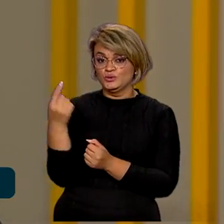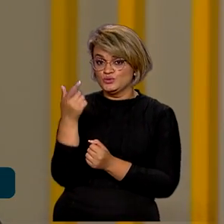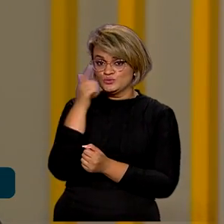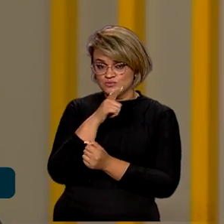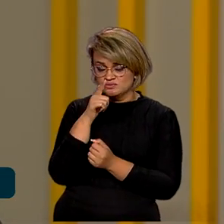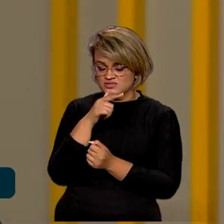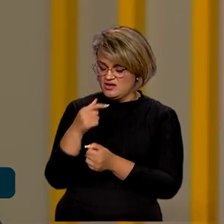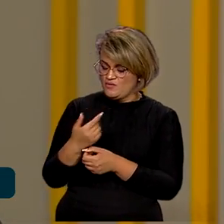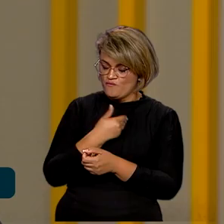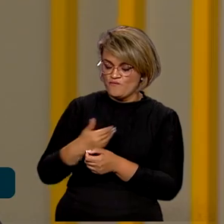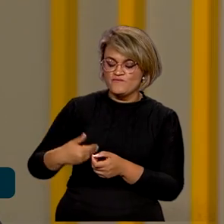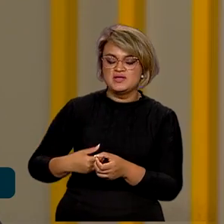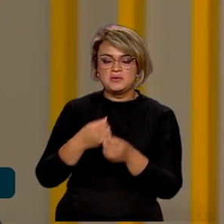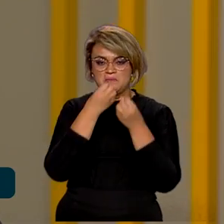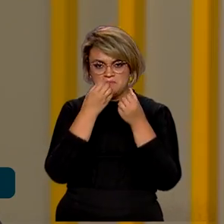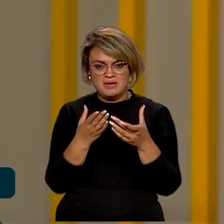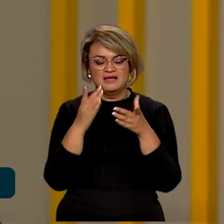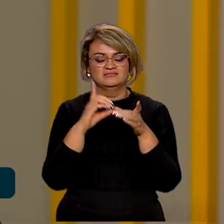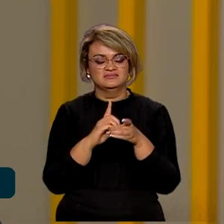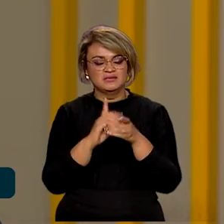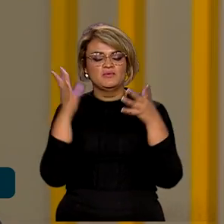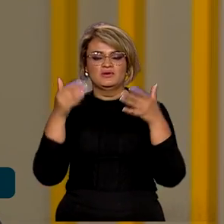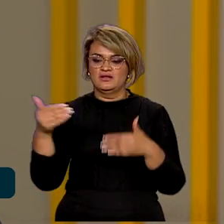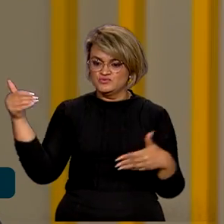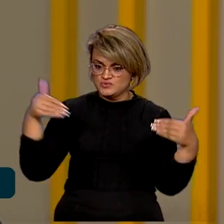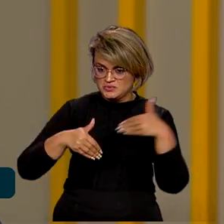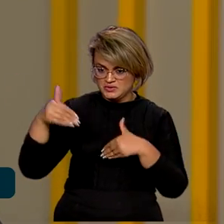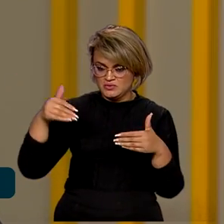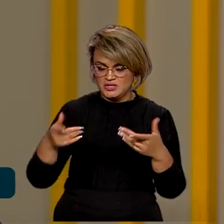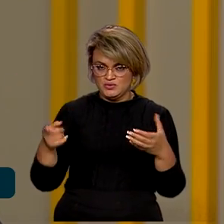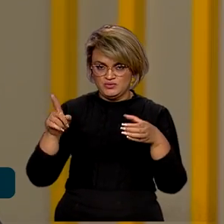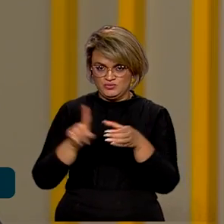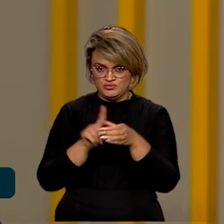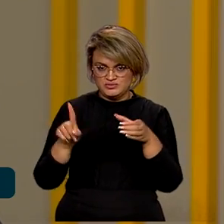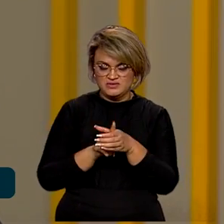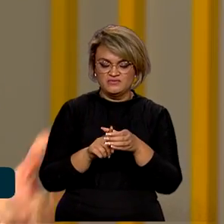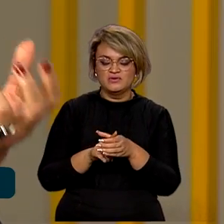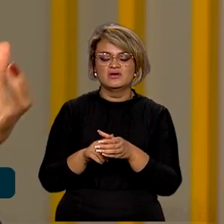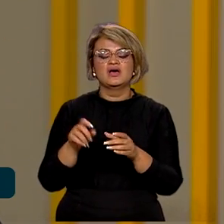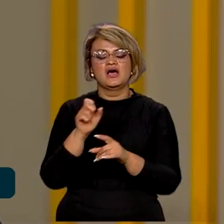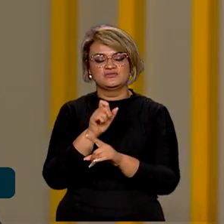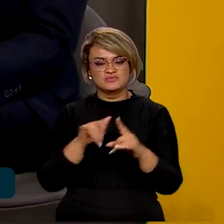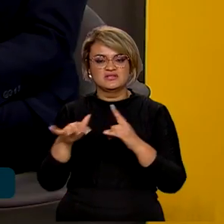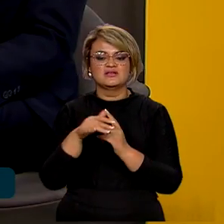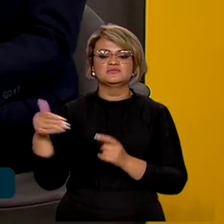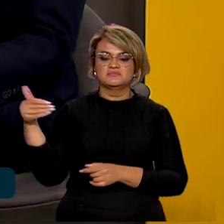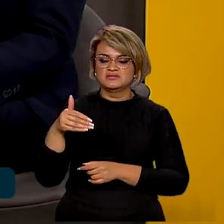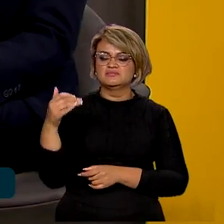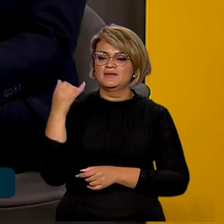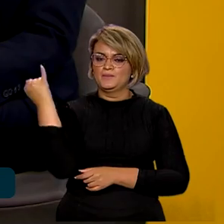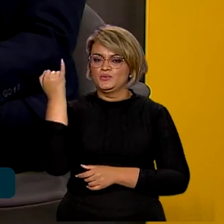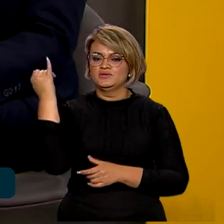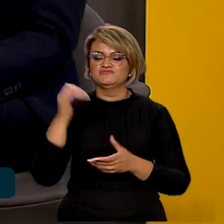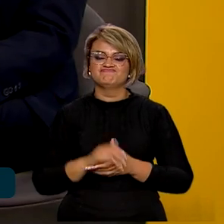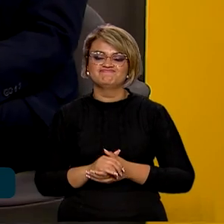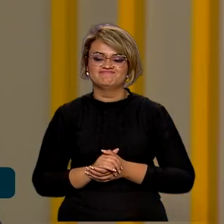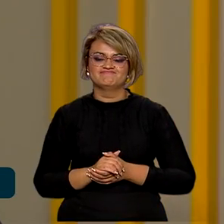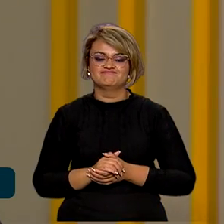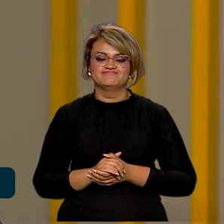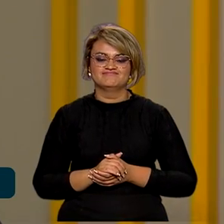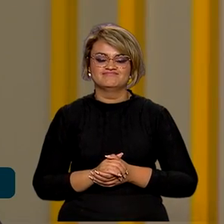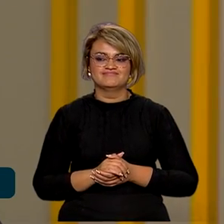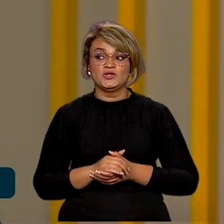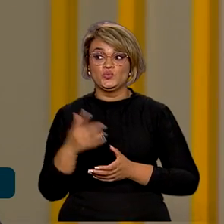um governo democrático, plural, inclusivo, a participação social, ele é um eixo estruturante. Sem dúvida. E para a